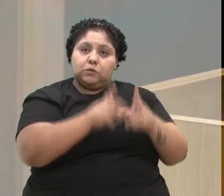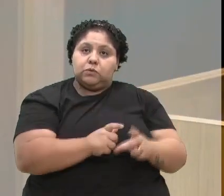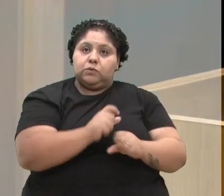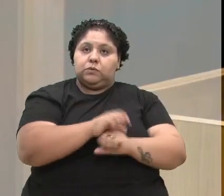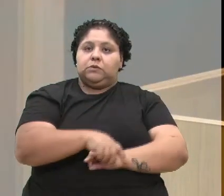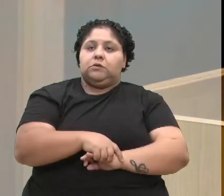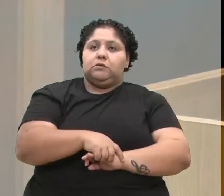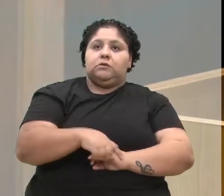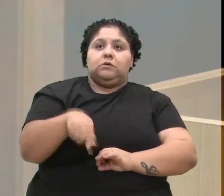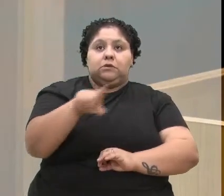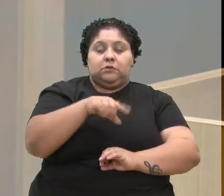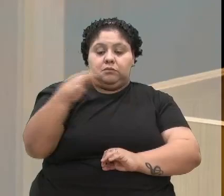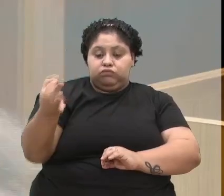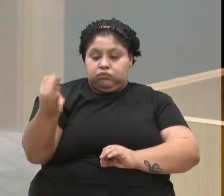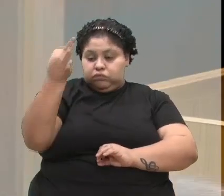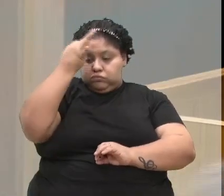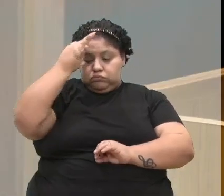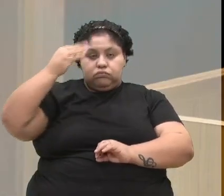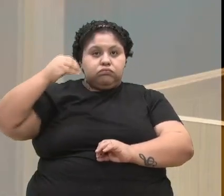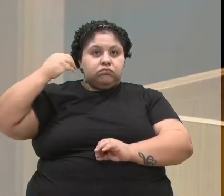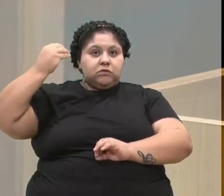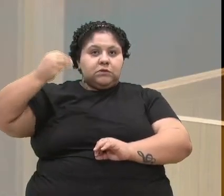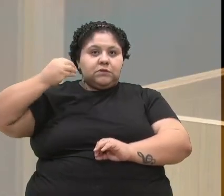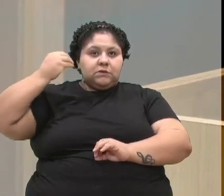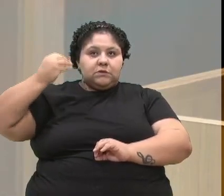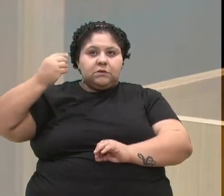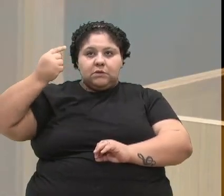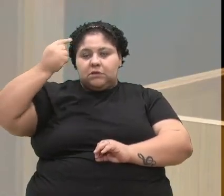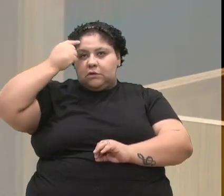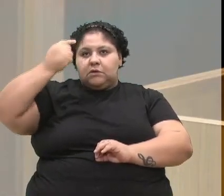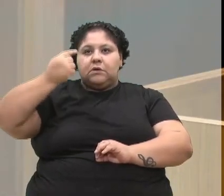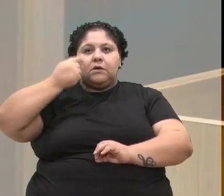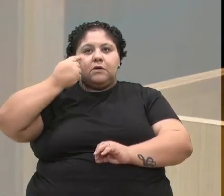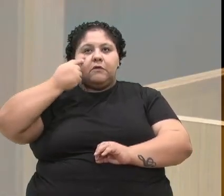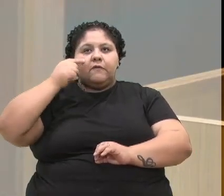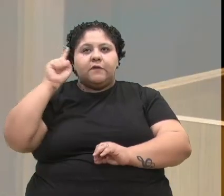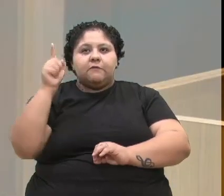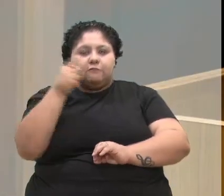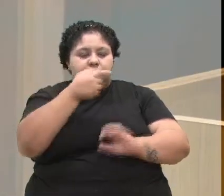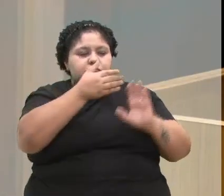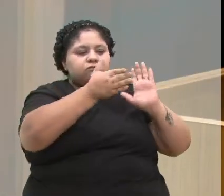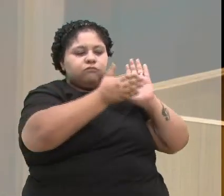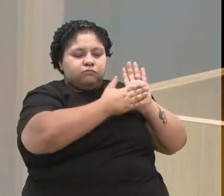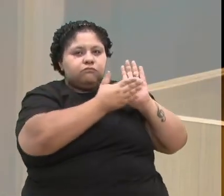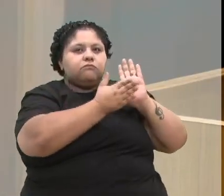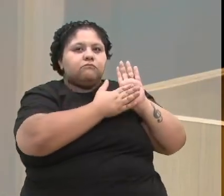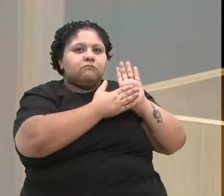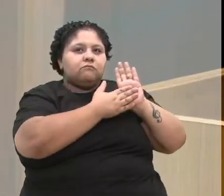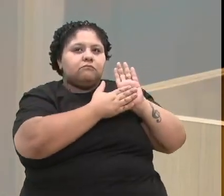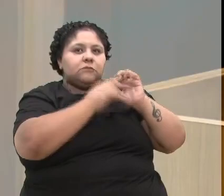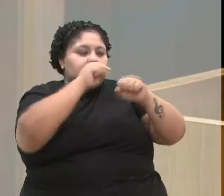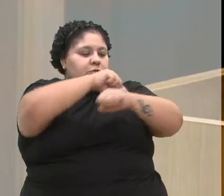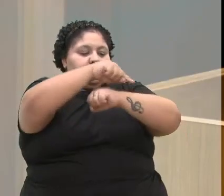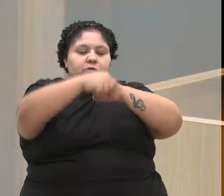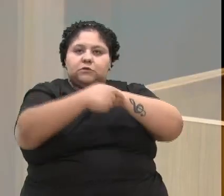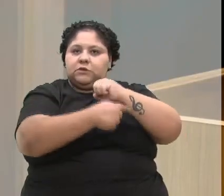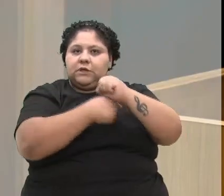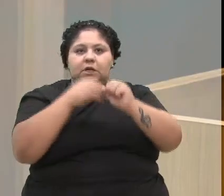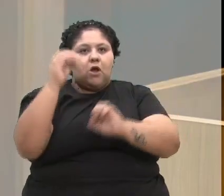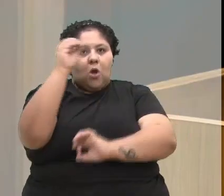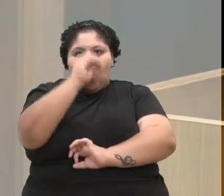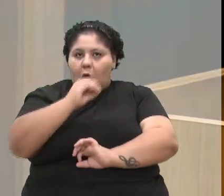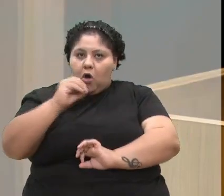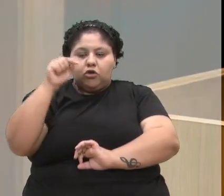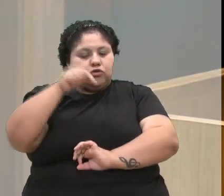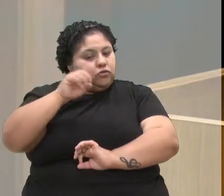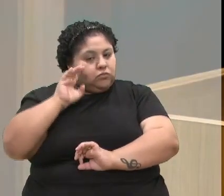é conhecimento, é experiência, é sabedoria. Eu vi que vocês propuseram lá a questão das pulseiras, ótimo, isso é uma